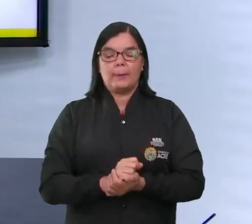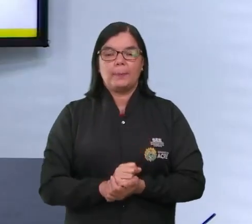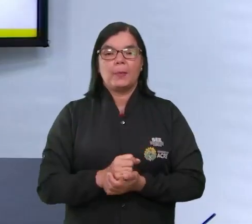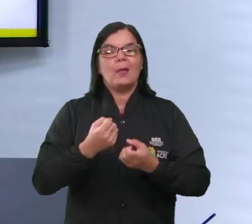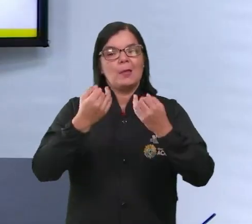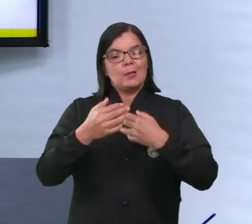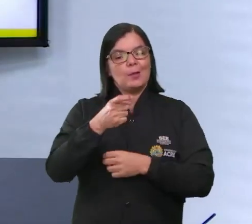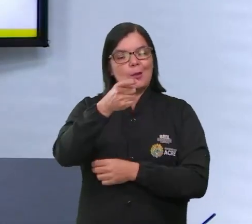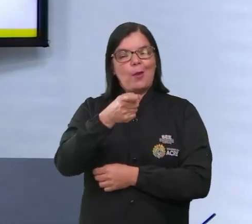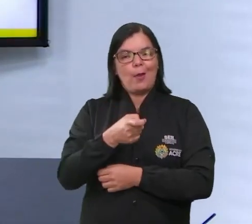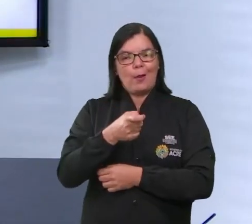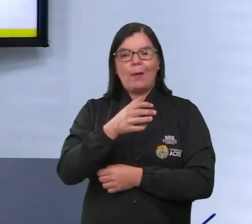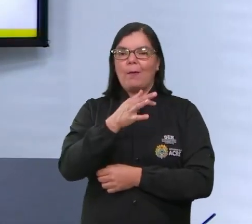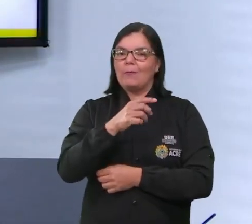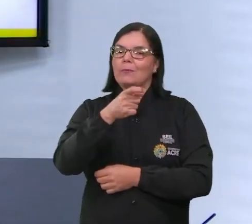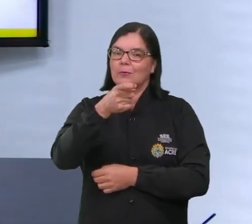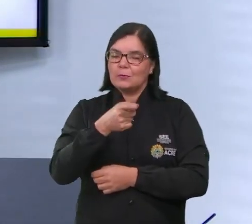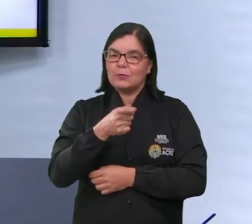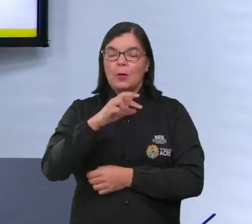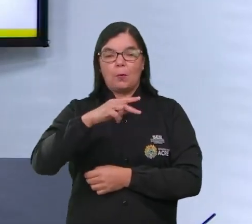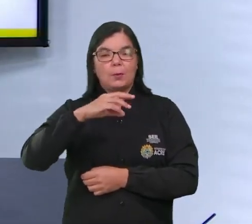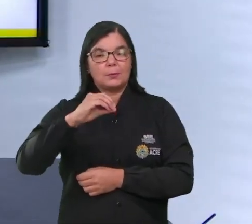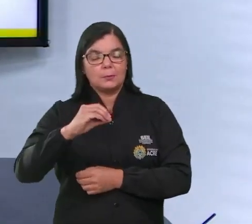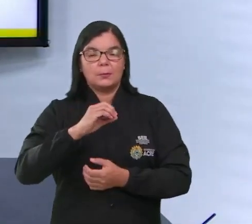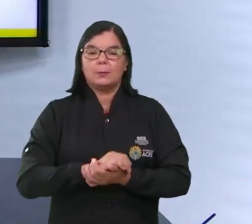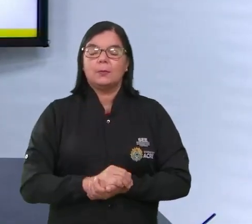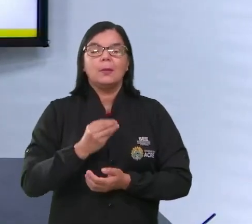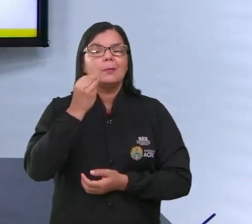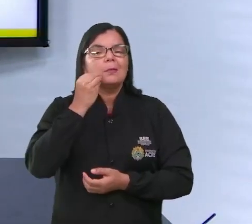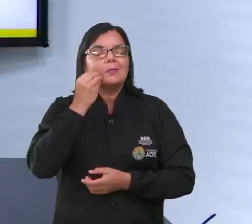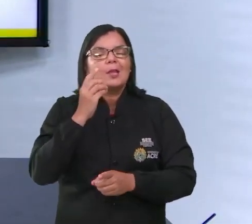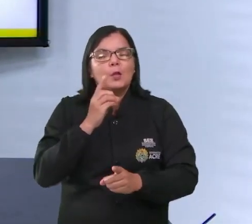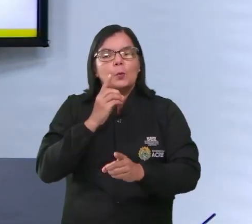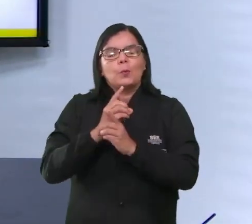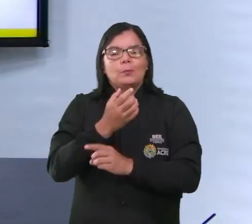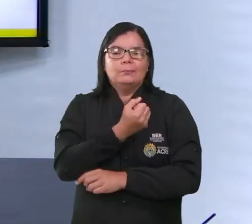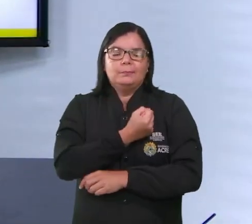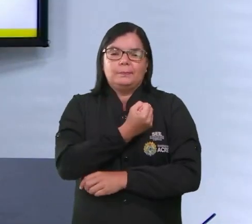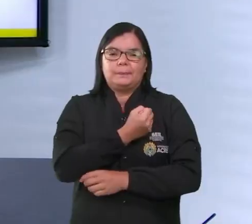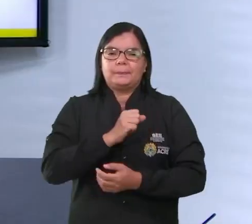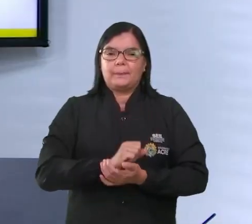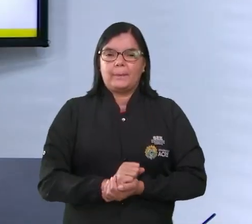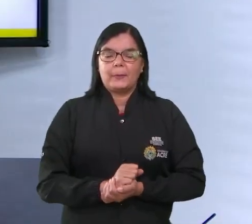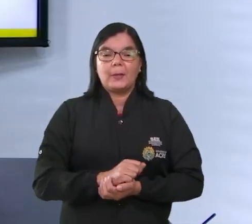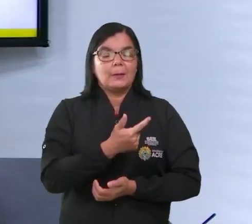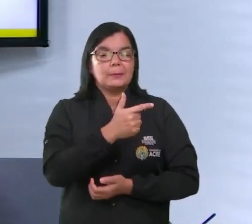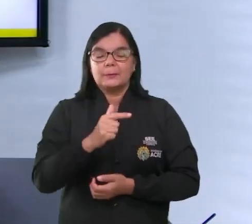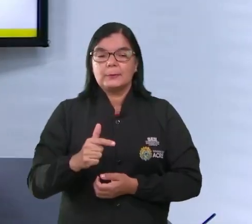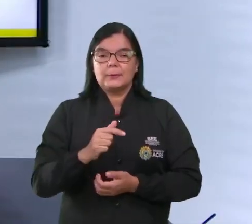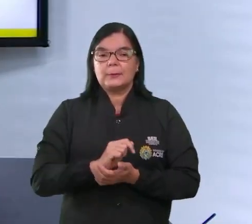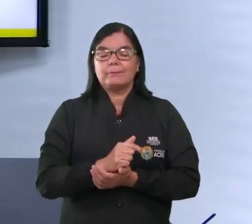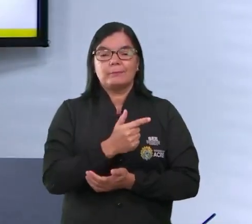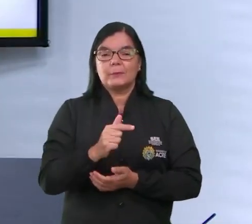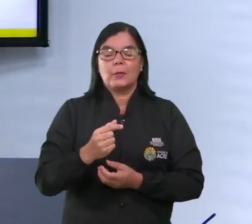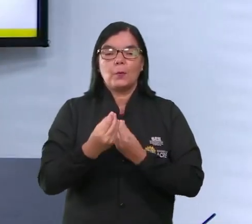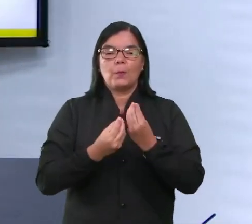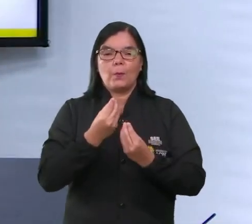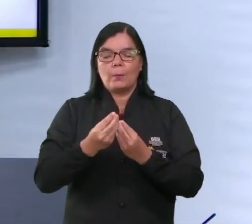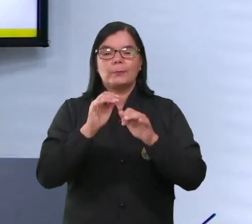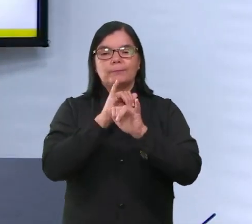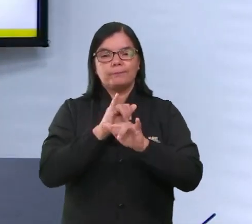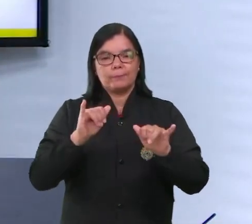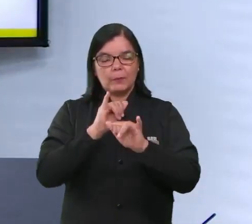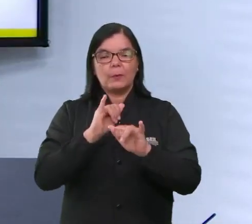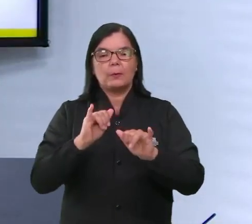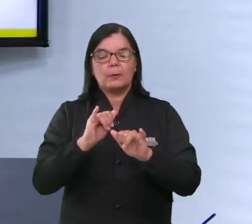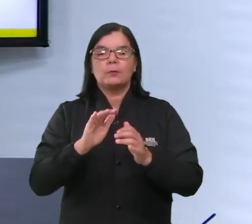dizer que f de x é igual a zero e tentar encontrar um valor para isso, porque não vai existir, dado que